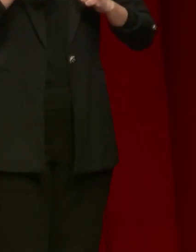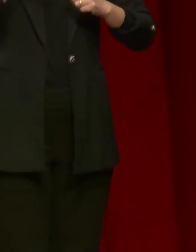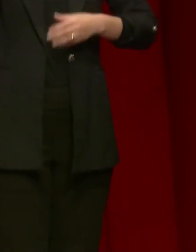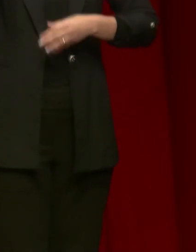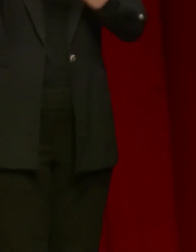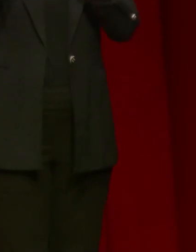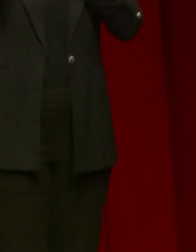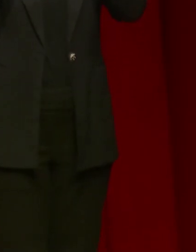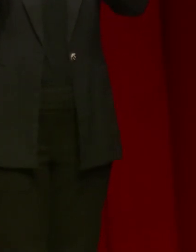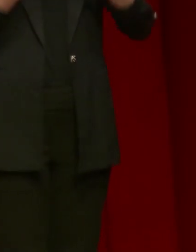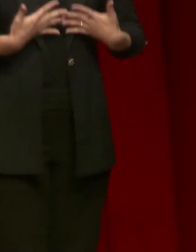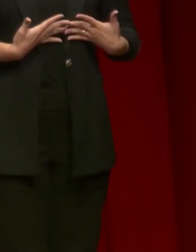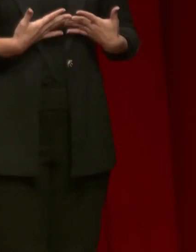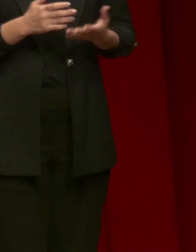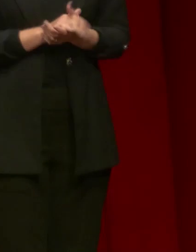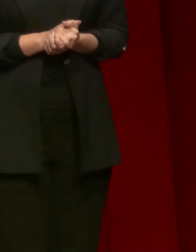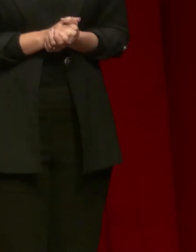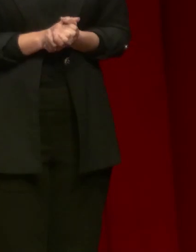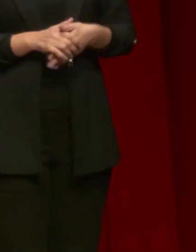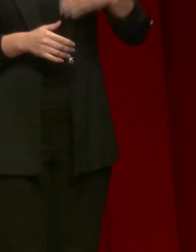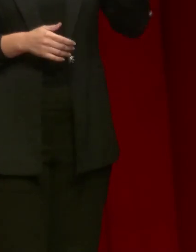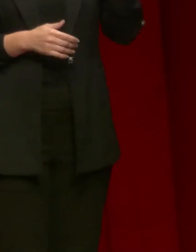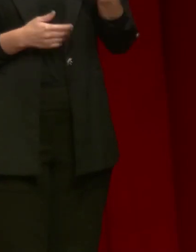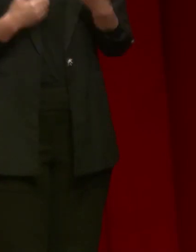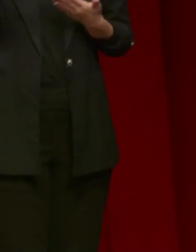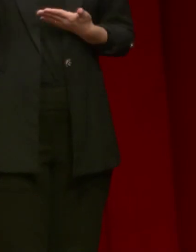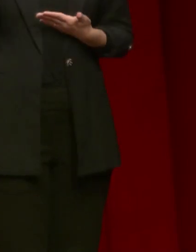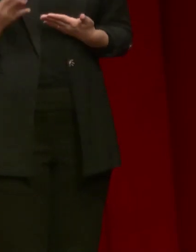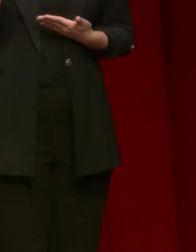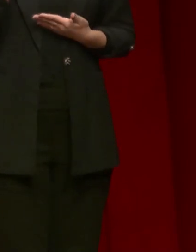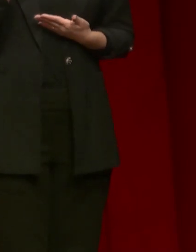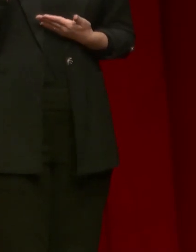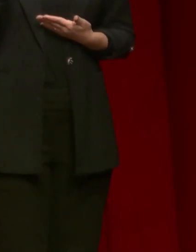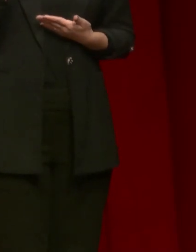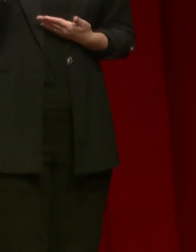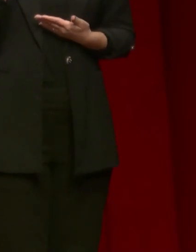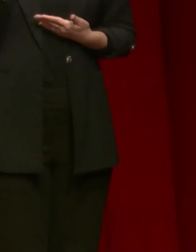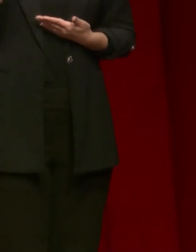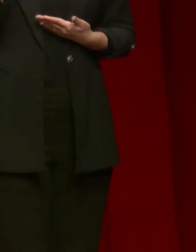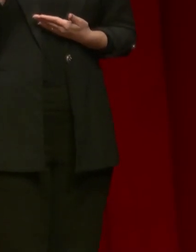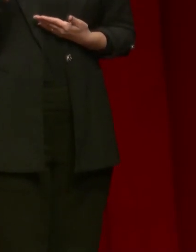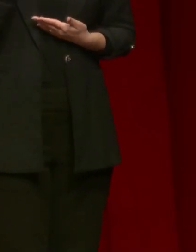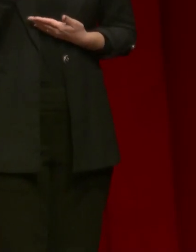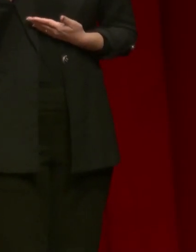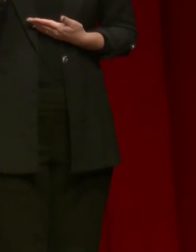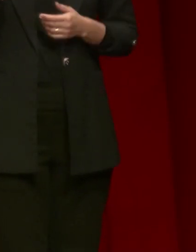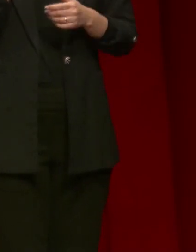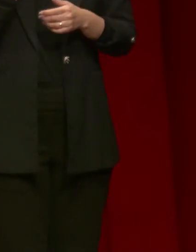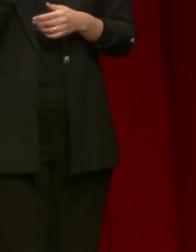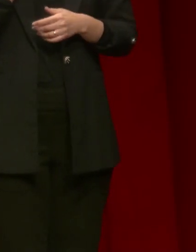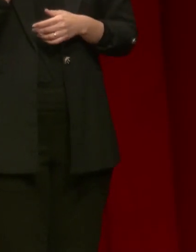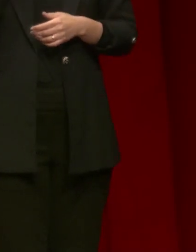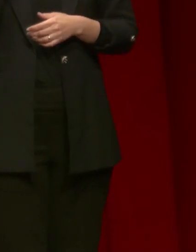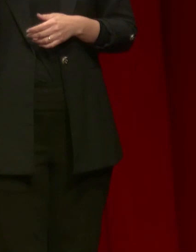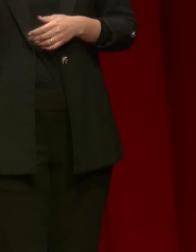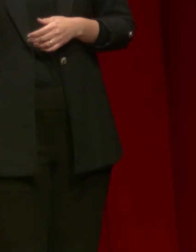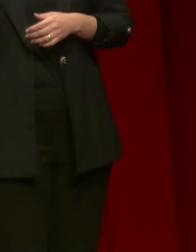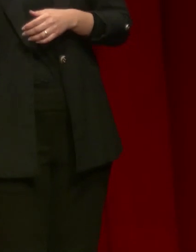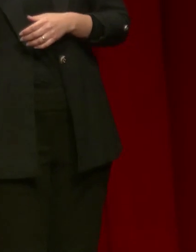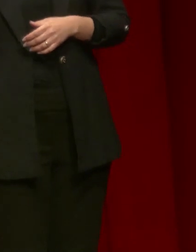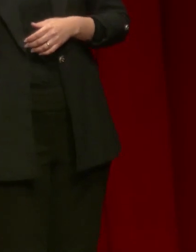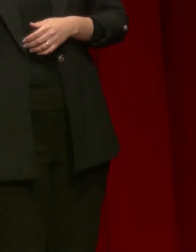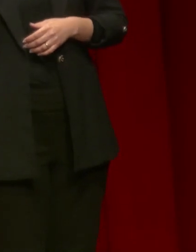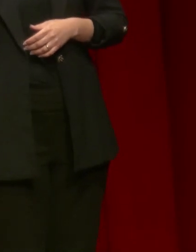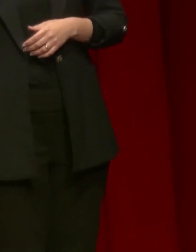a sua descrição. Vamos começar pelo Ferrari, que está ali, já do lado da professora Eni.